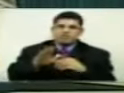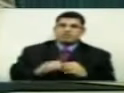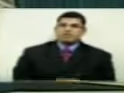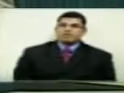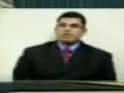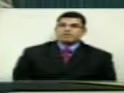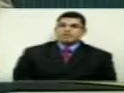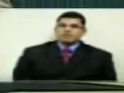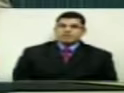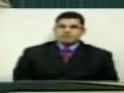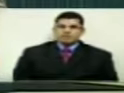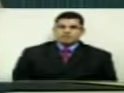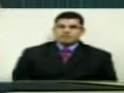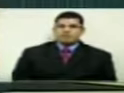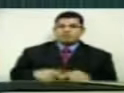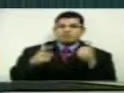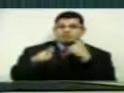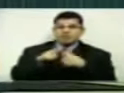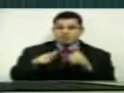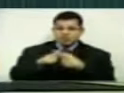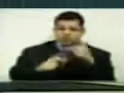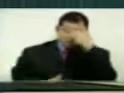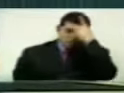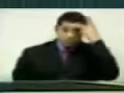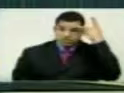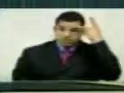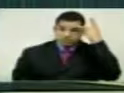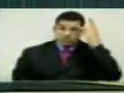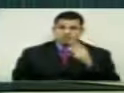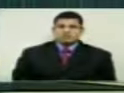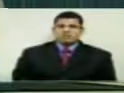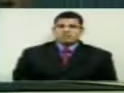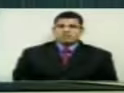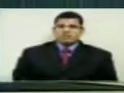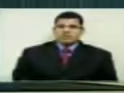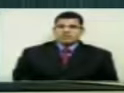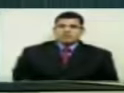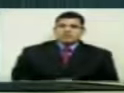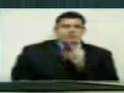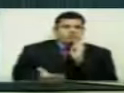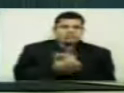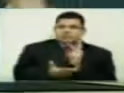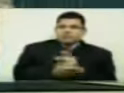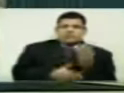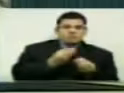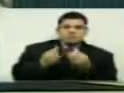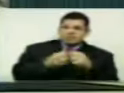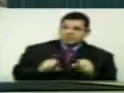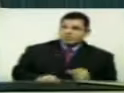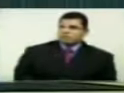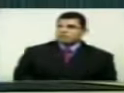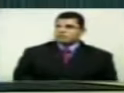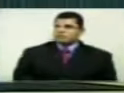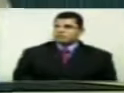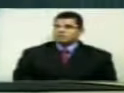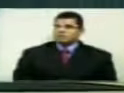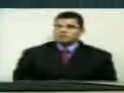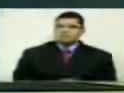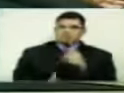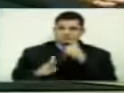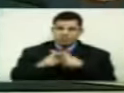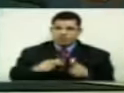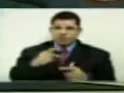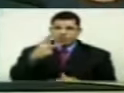eles. Mas o problema da população continua como estava.